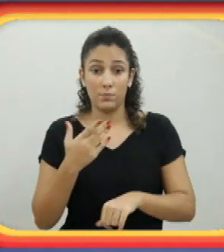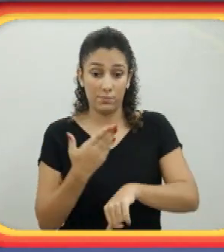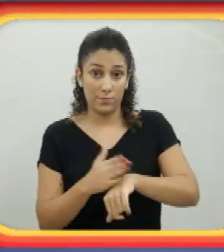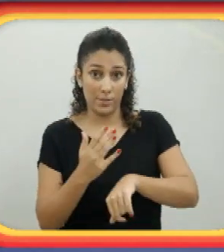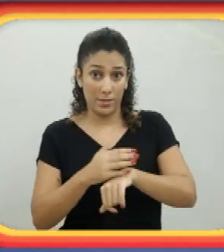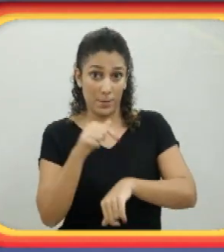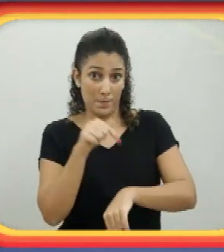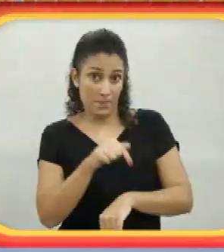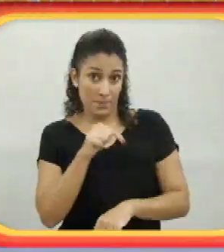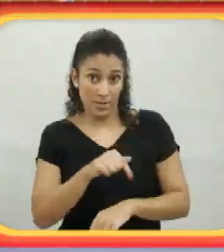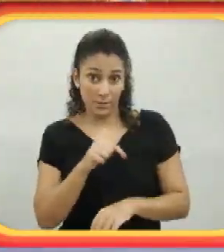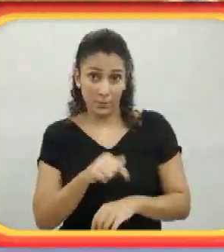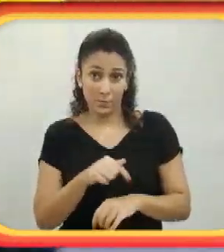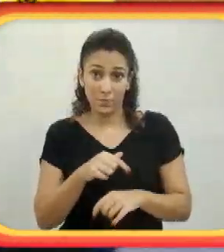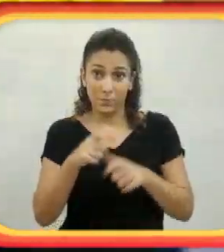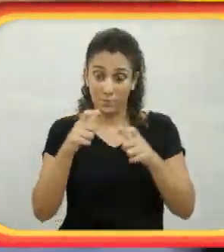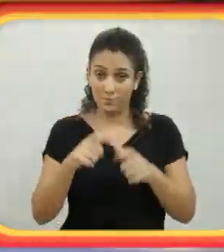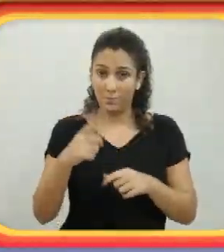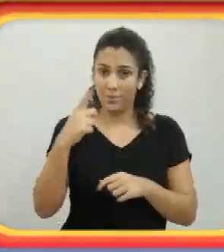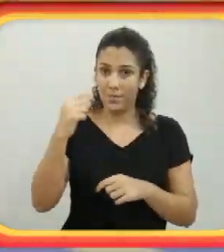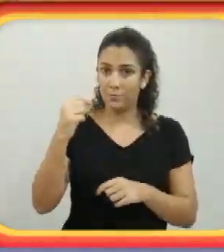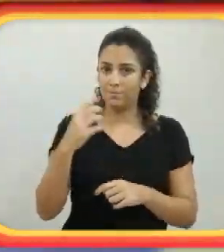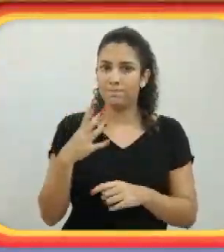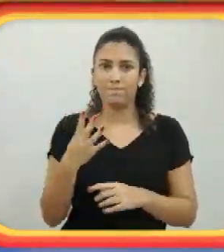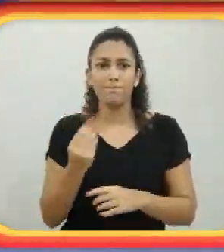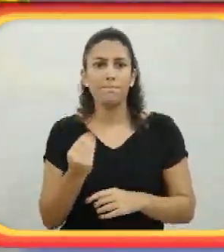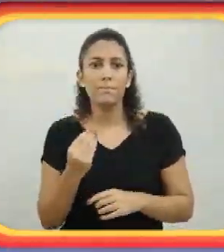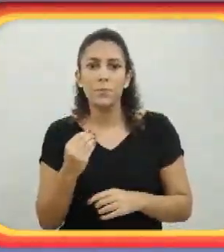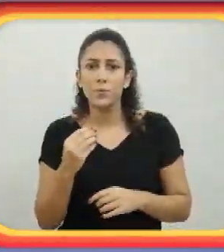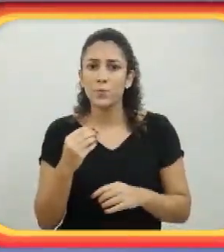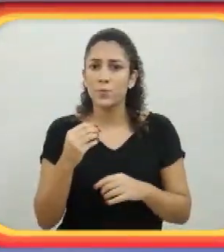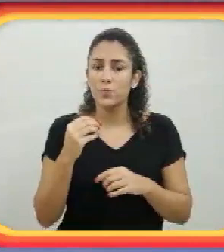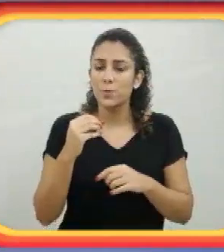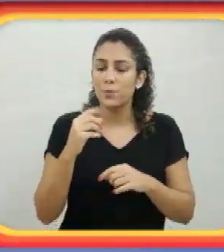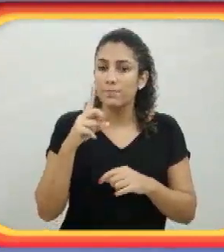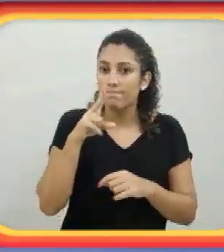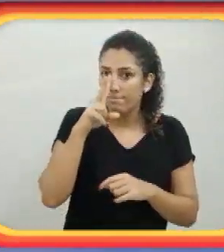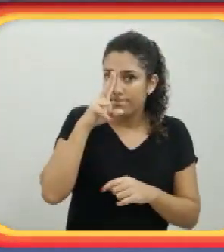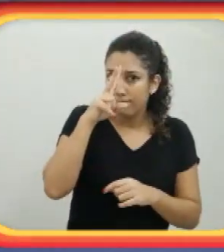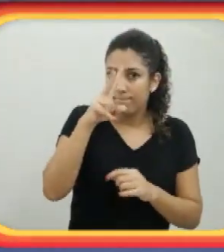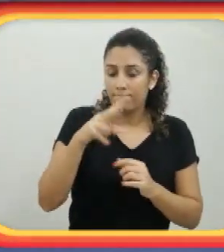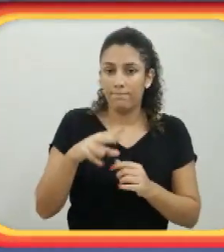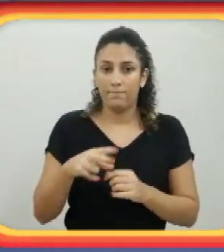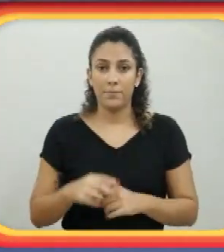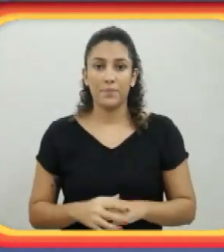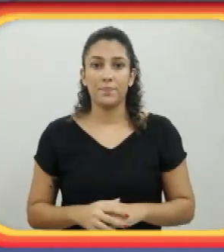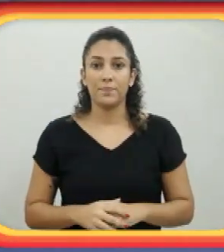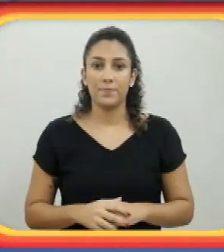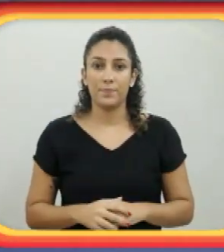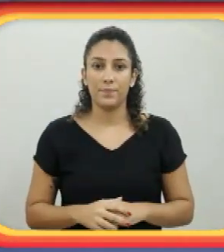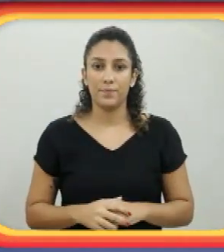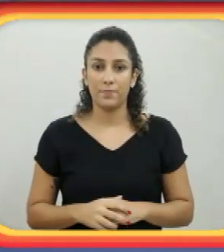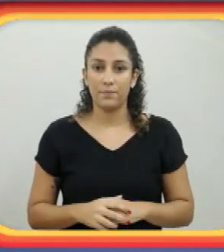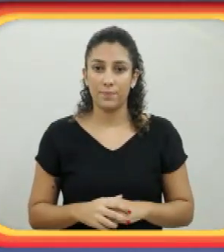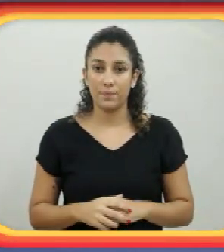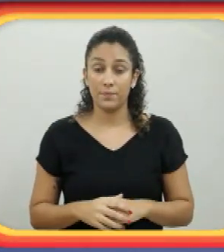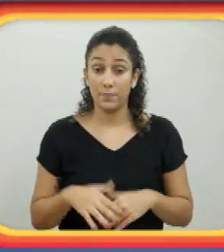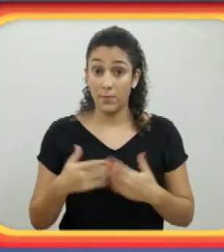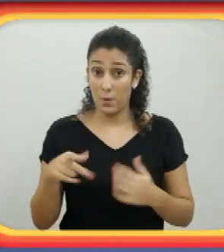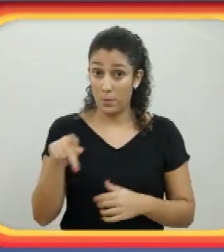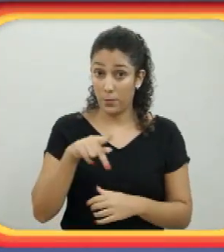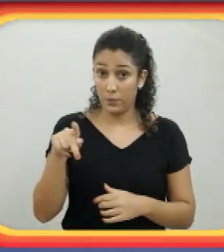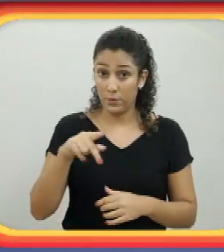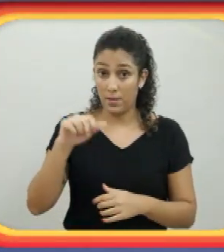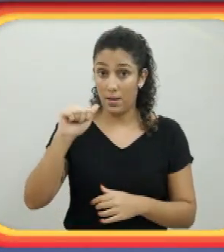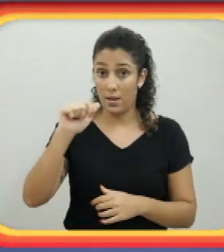buscar o nível técnico, né? Que a gente que é excelência, para conseguir, cada um busca aqui a sua vaga, mas